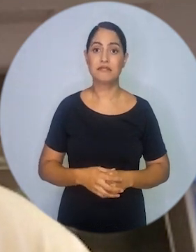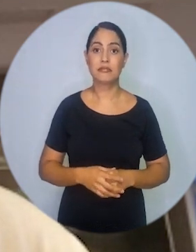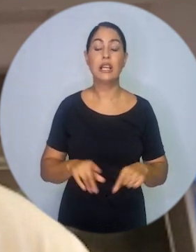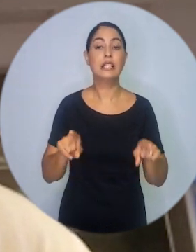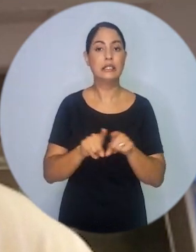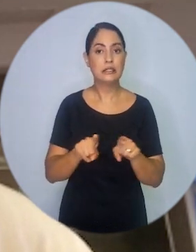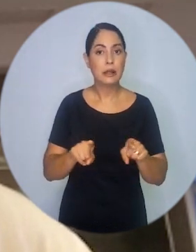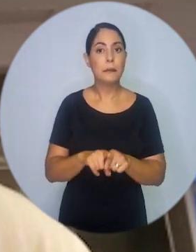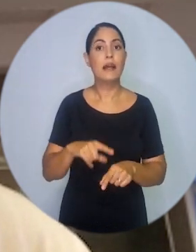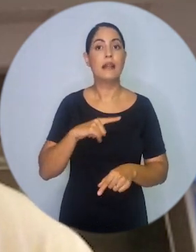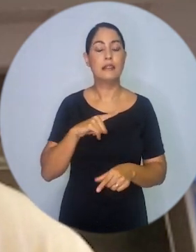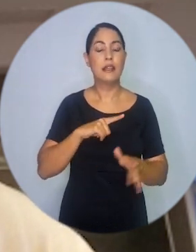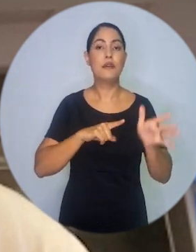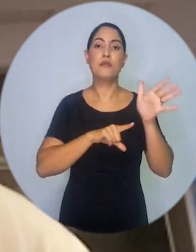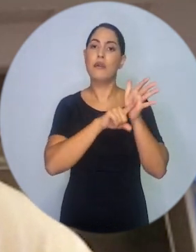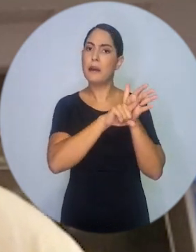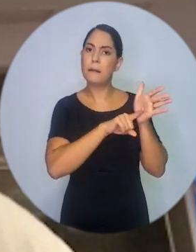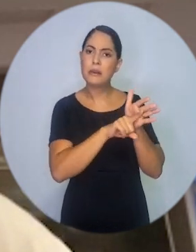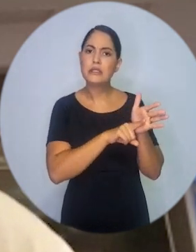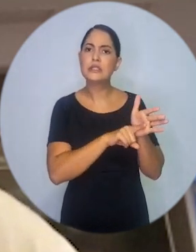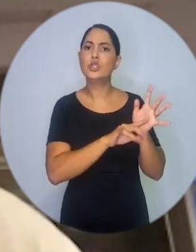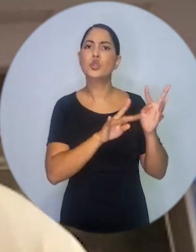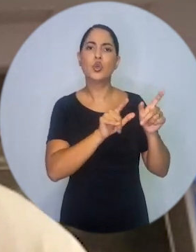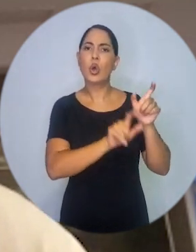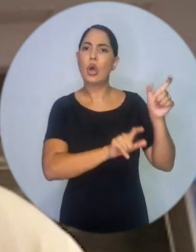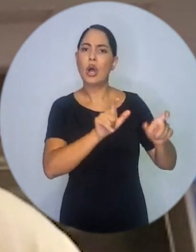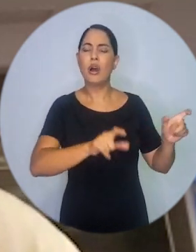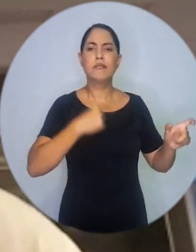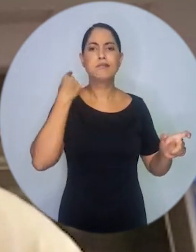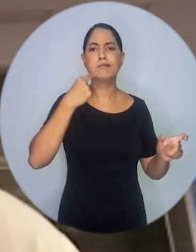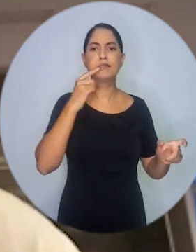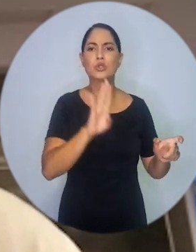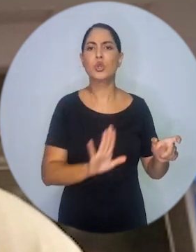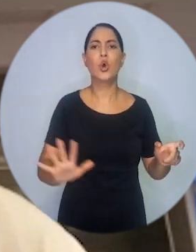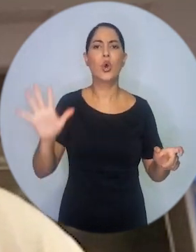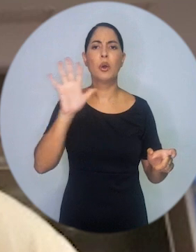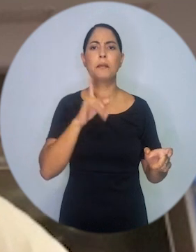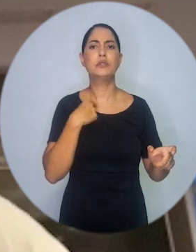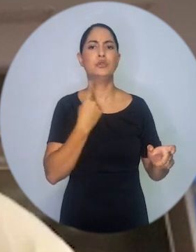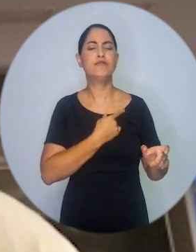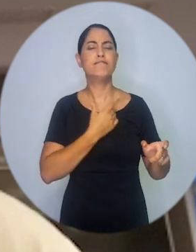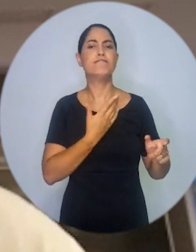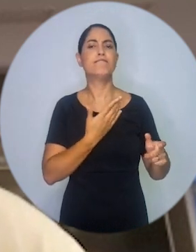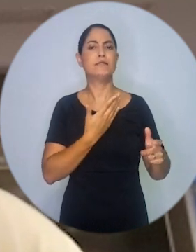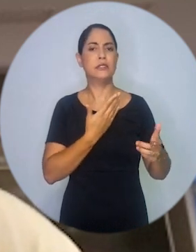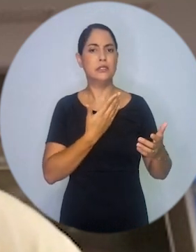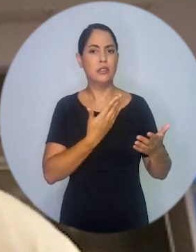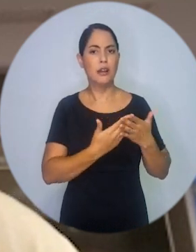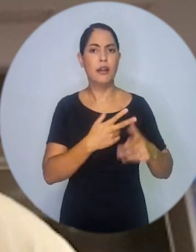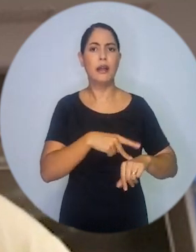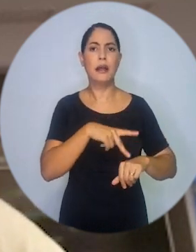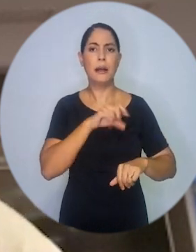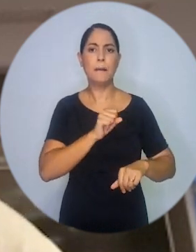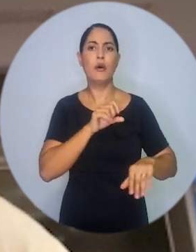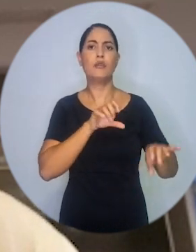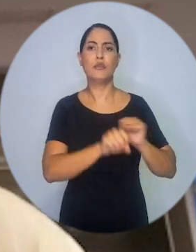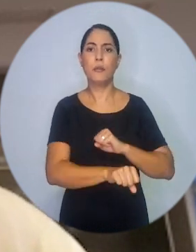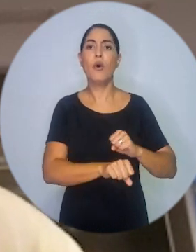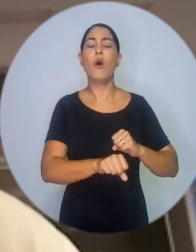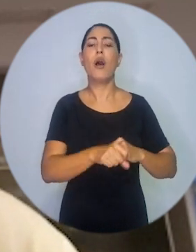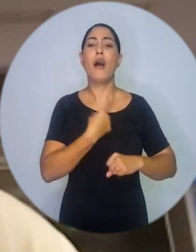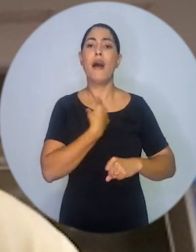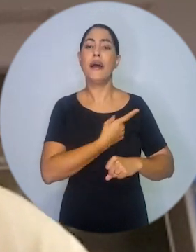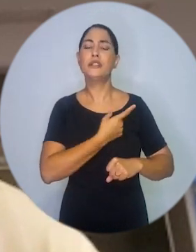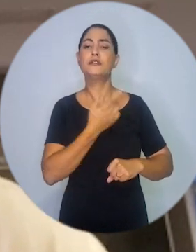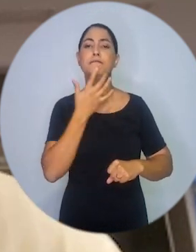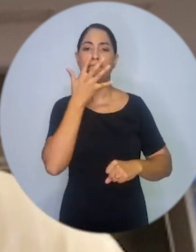tivemos uma aprovação, fizemos uma pesquisa entre todos os advogados e advogadas de todo o Brasil, né, que concluíram a primeira